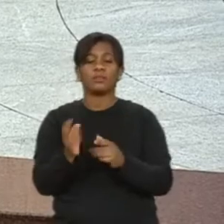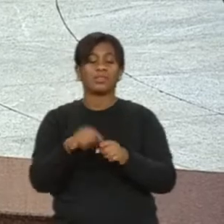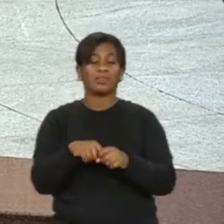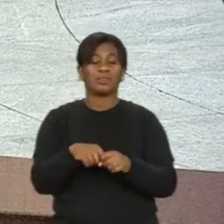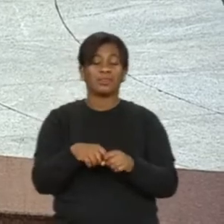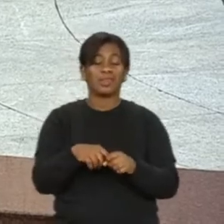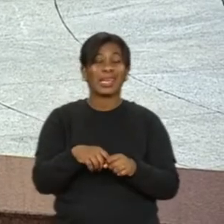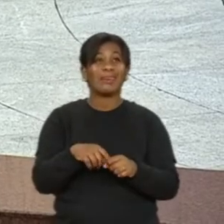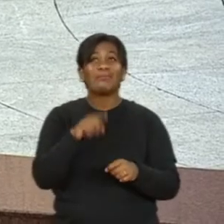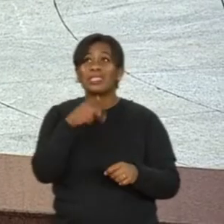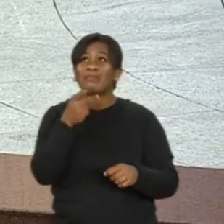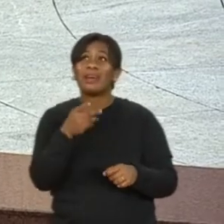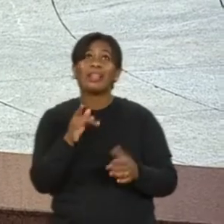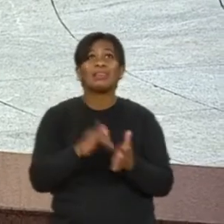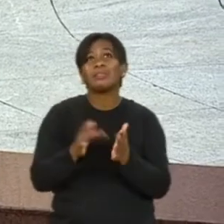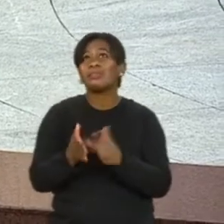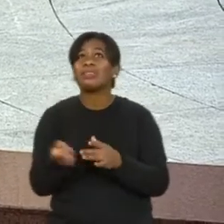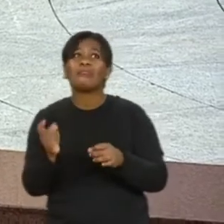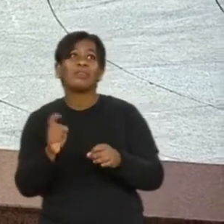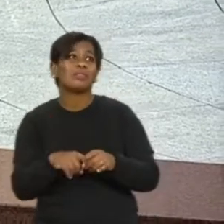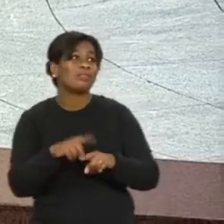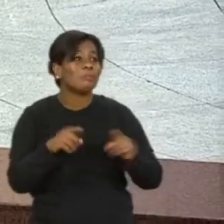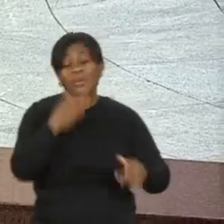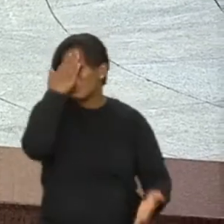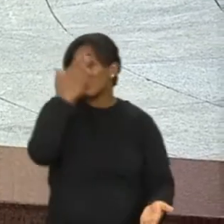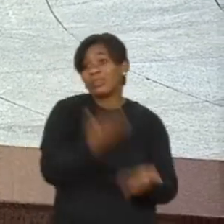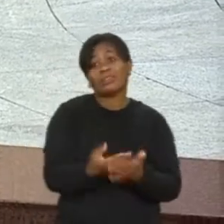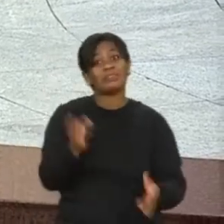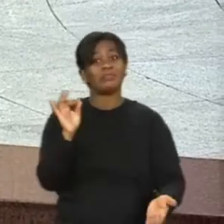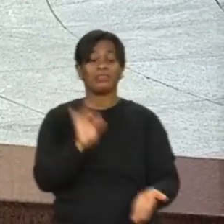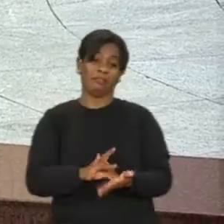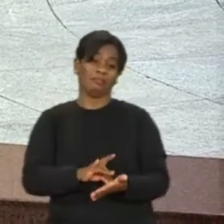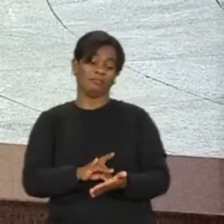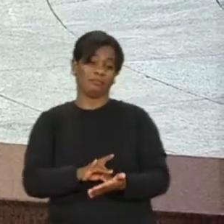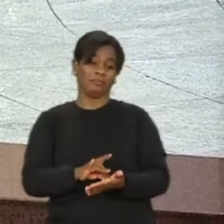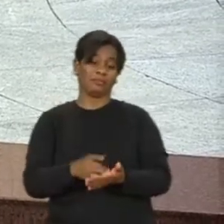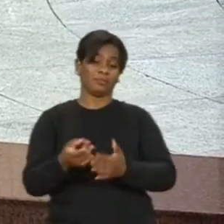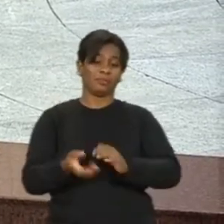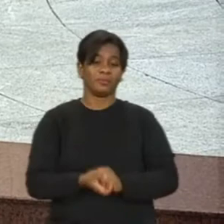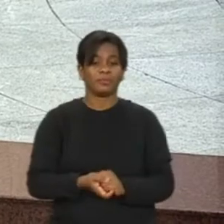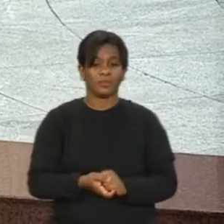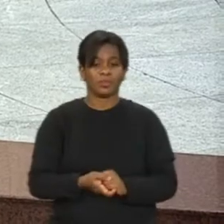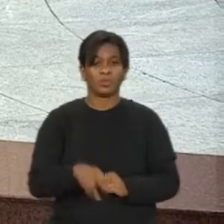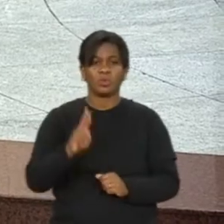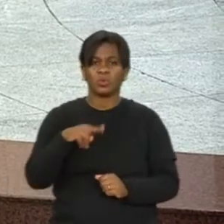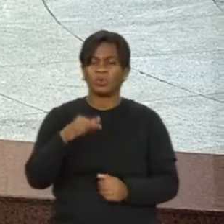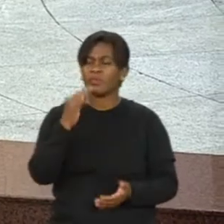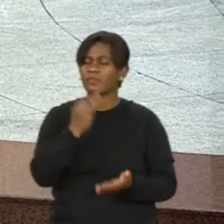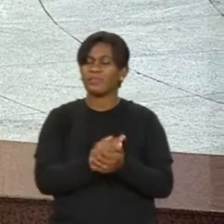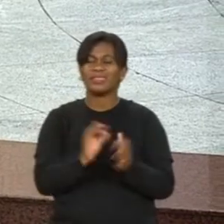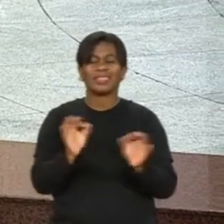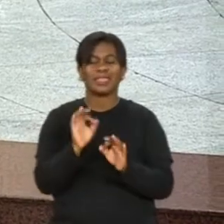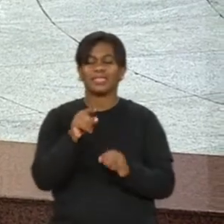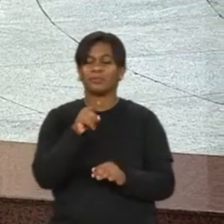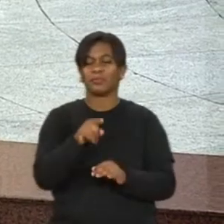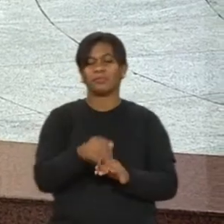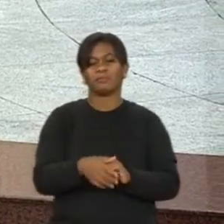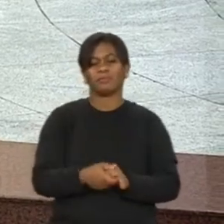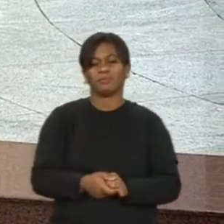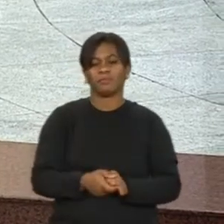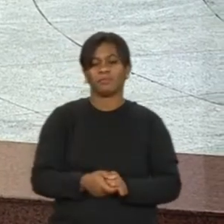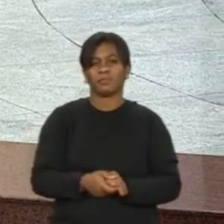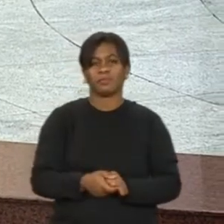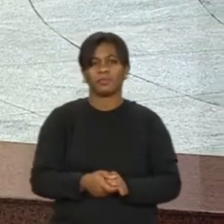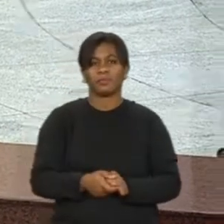não vive crendo como quem crê de verdade? Nunca vai faltar nada para você.